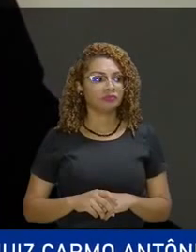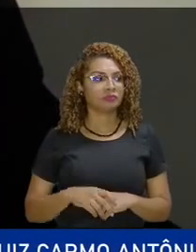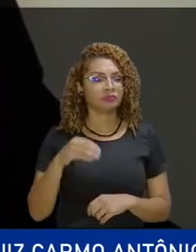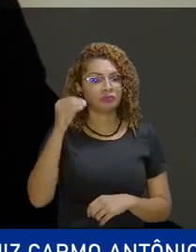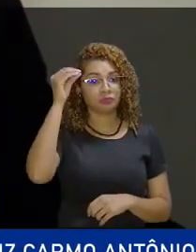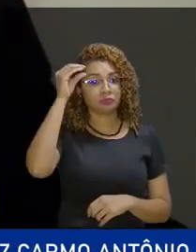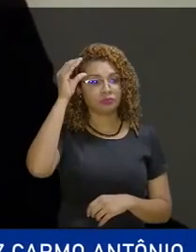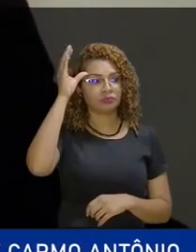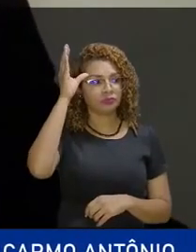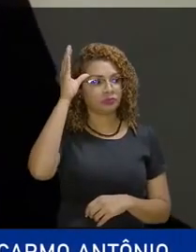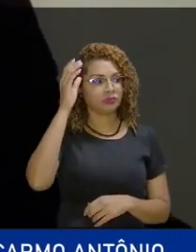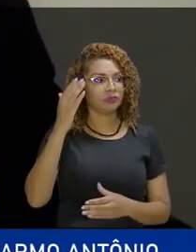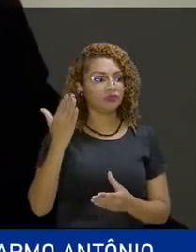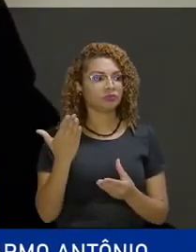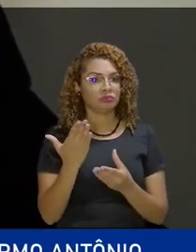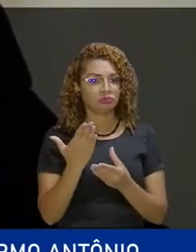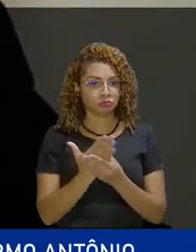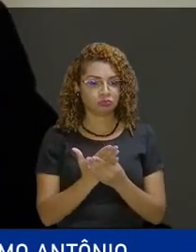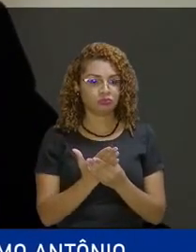das ações,